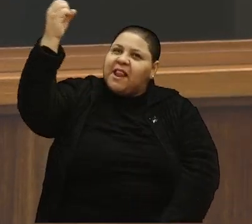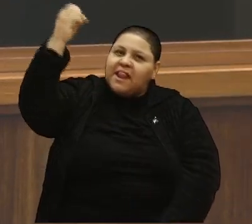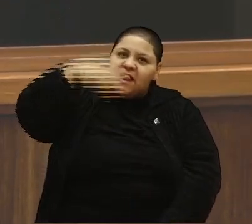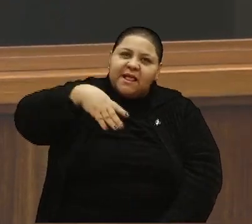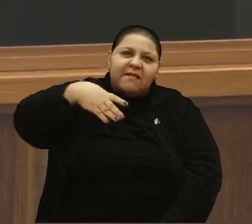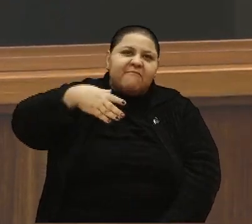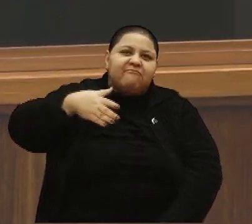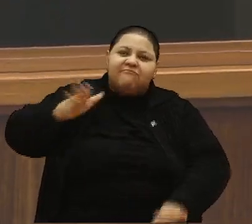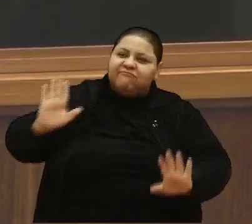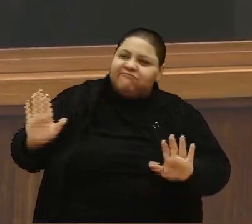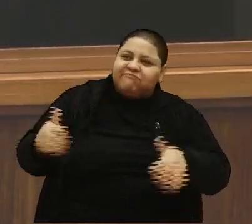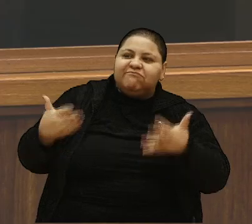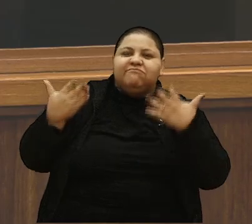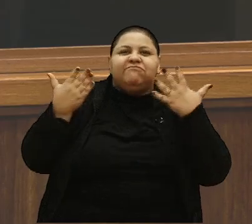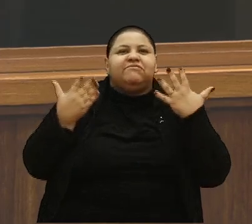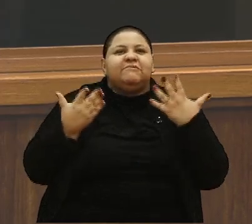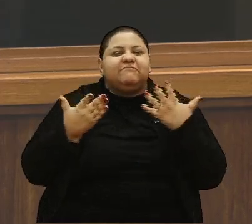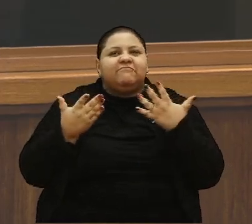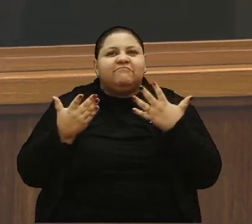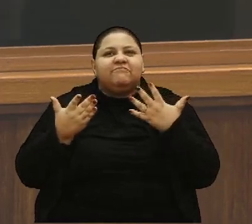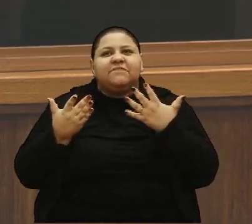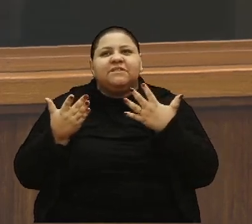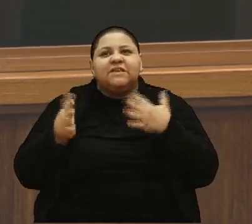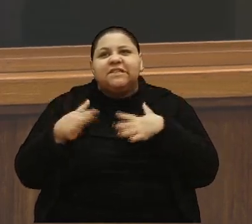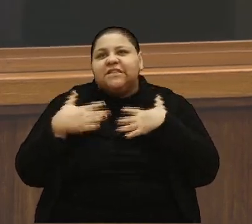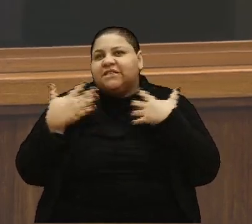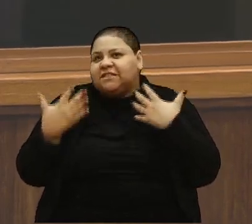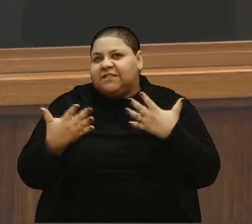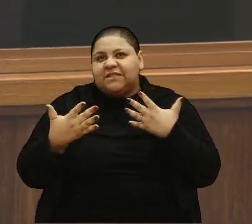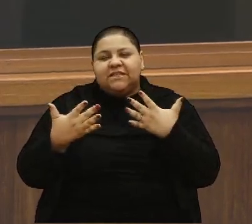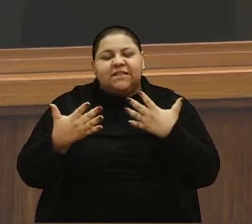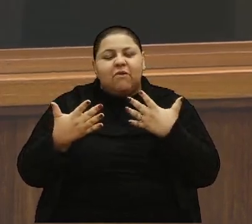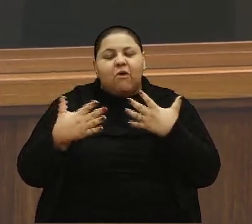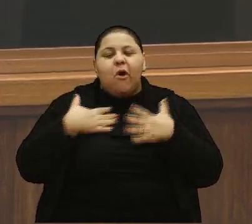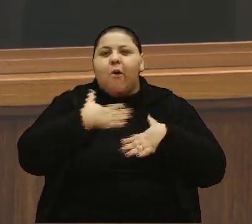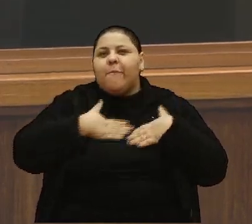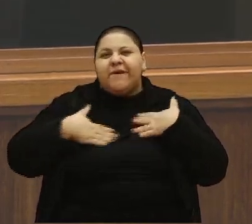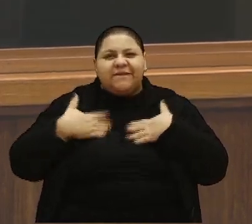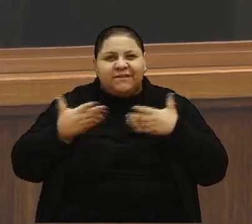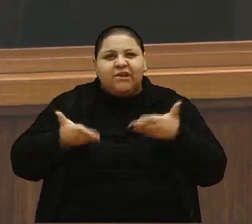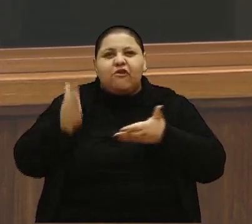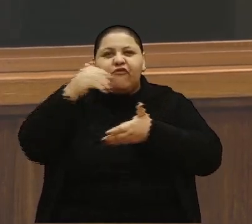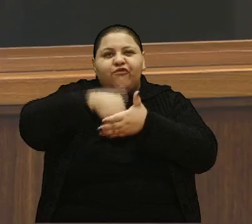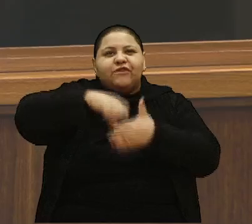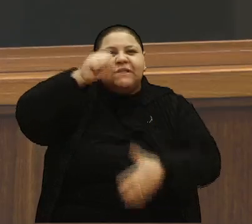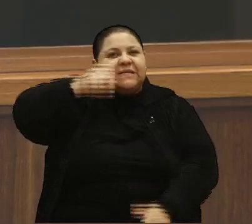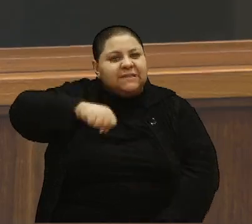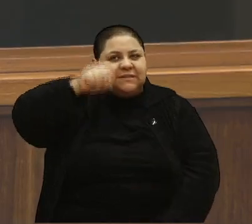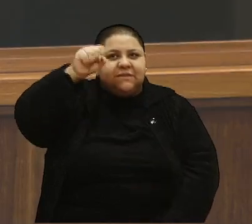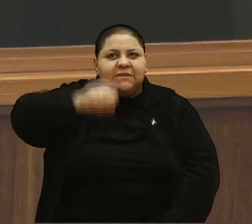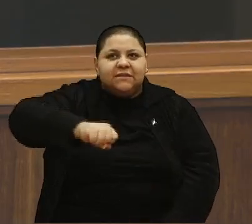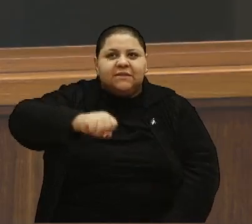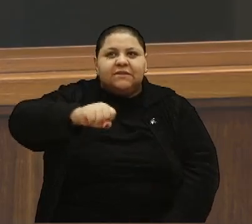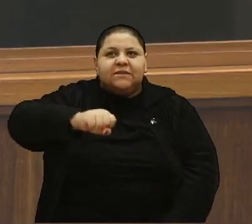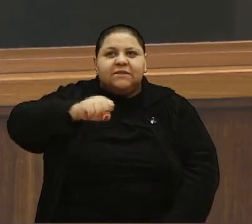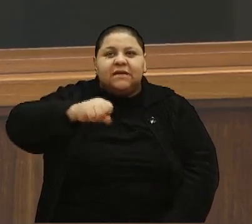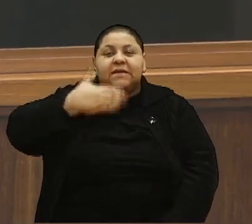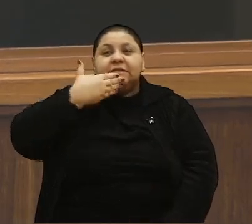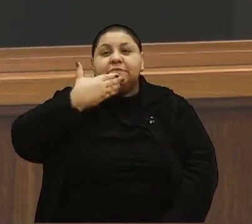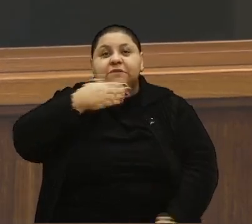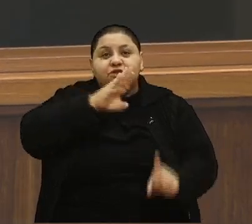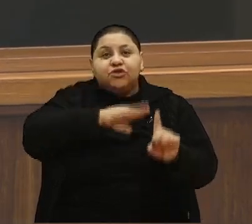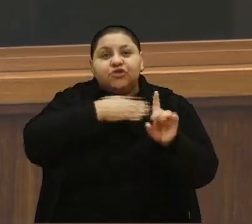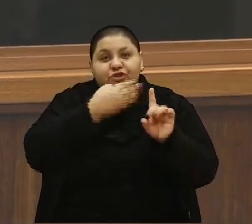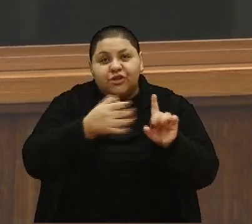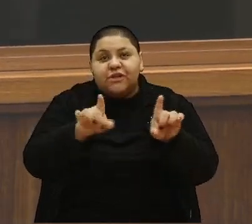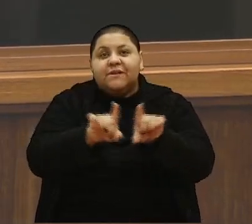para cima. Então, é o maior prazer que eu vou votar favorável a esse requerimento, e